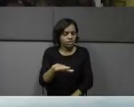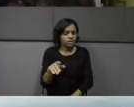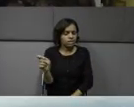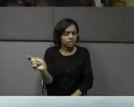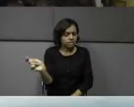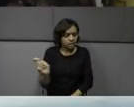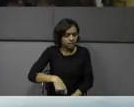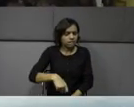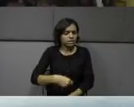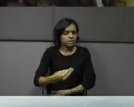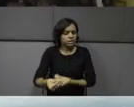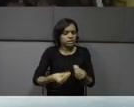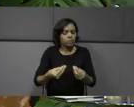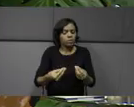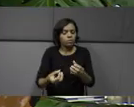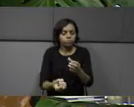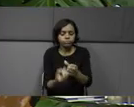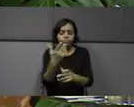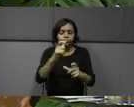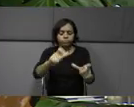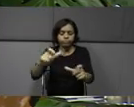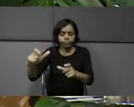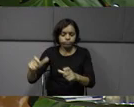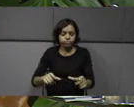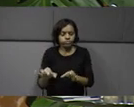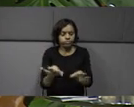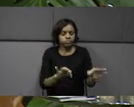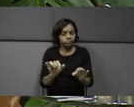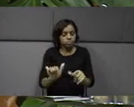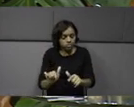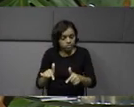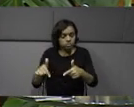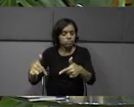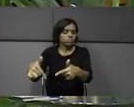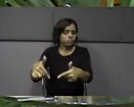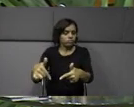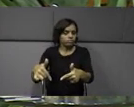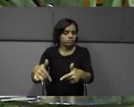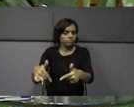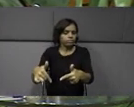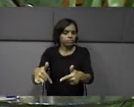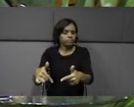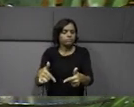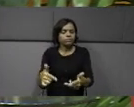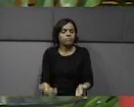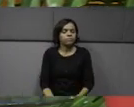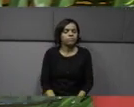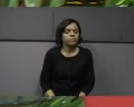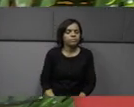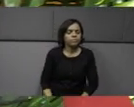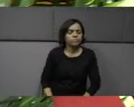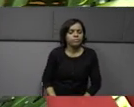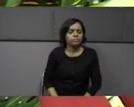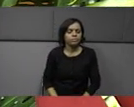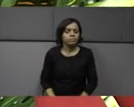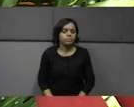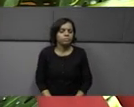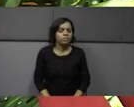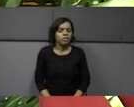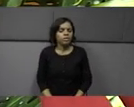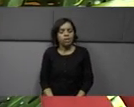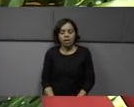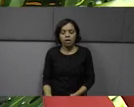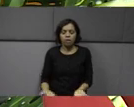desses espaços desse planejamento é nesse nessa revisão